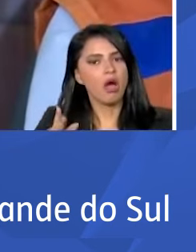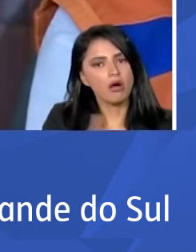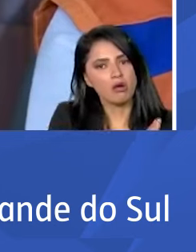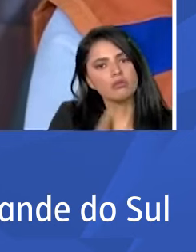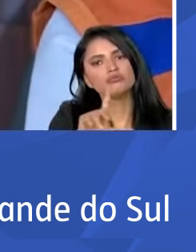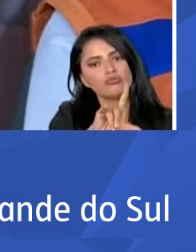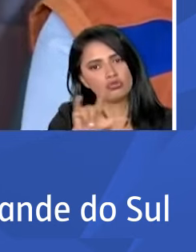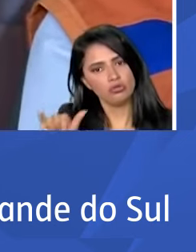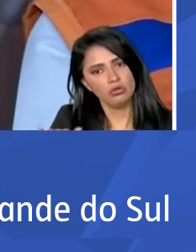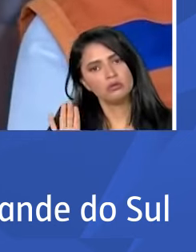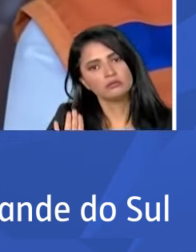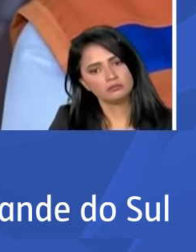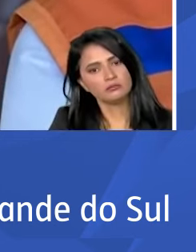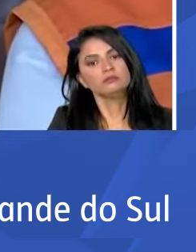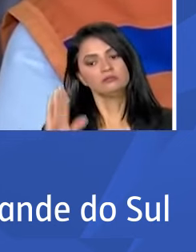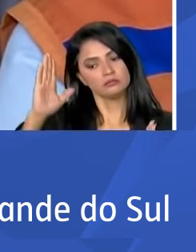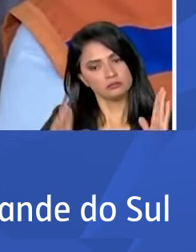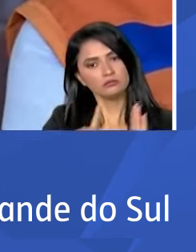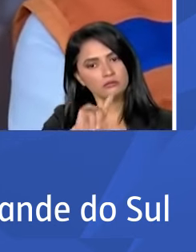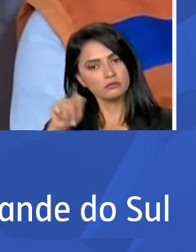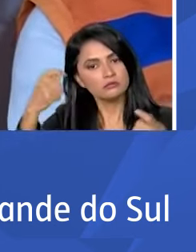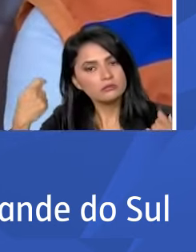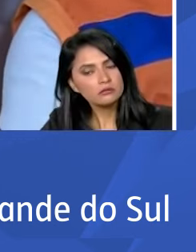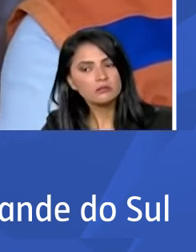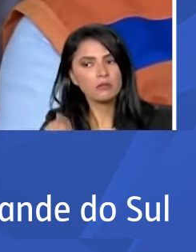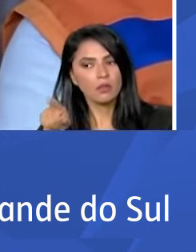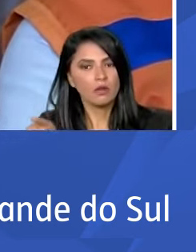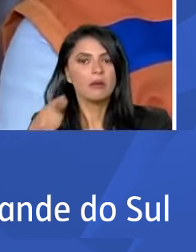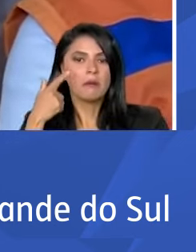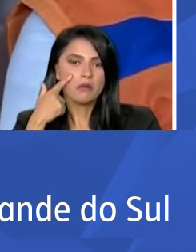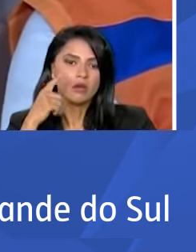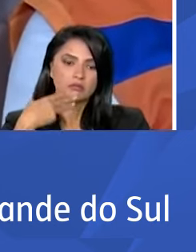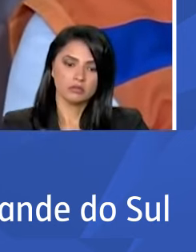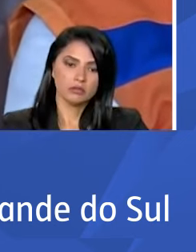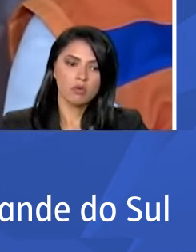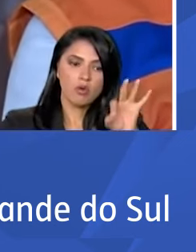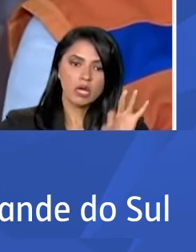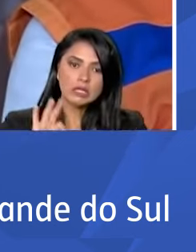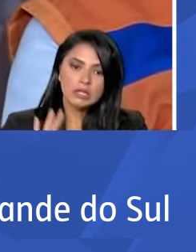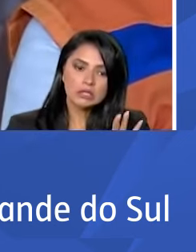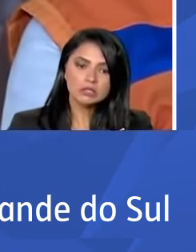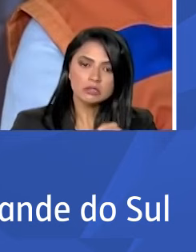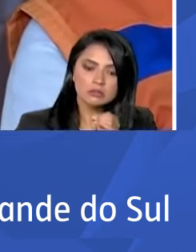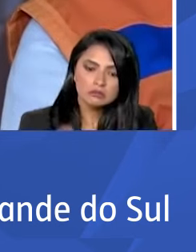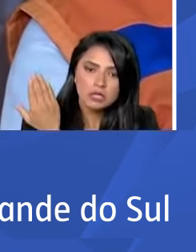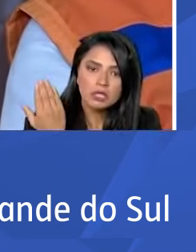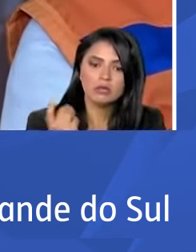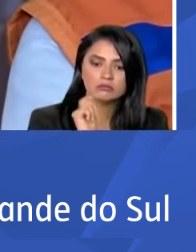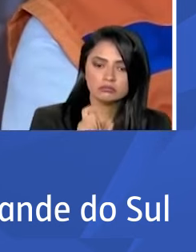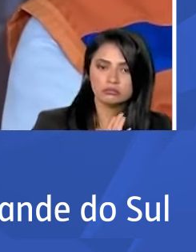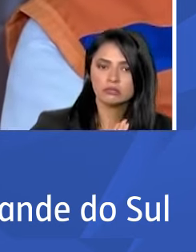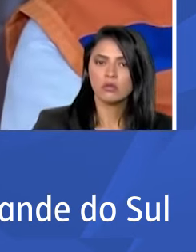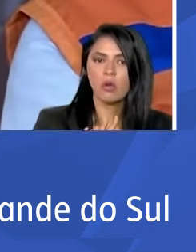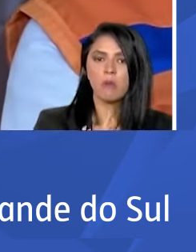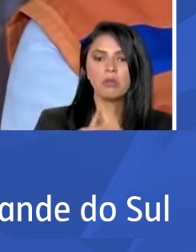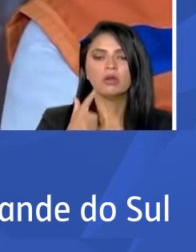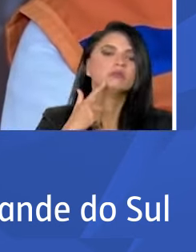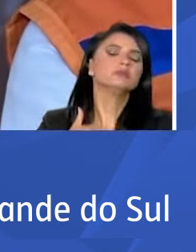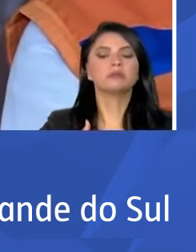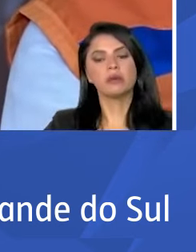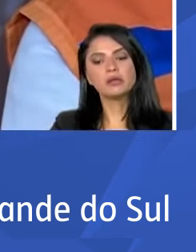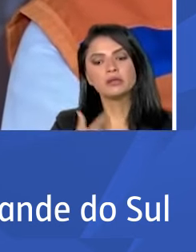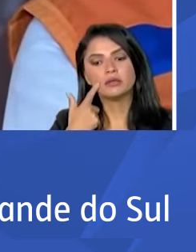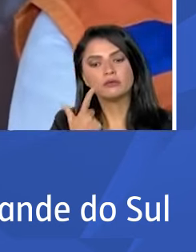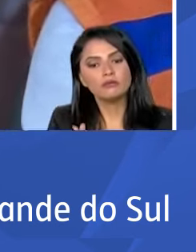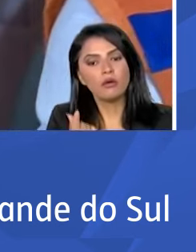dias, mas são os dias necessários para que o município possa elaborar o plano para poder acessar, então,